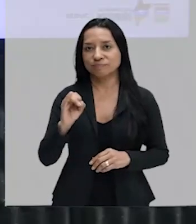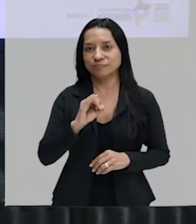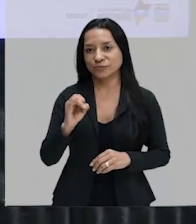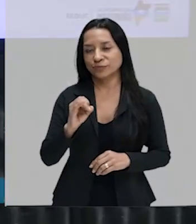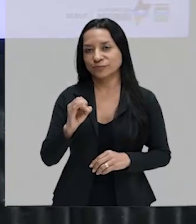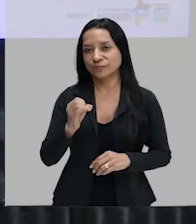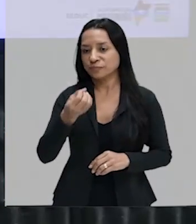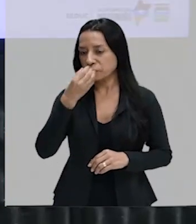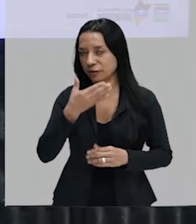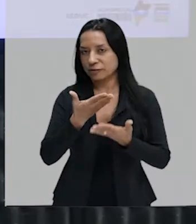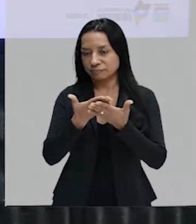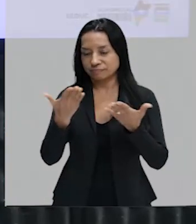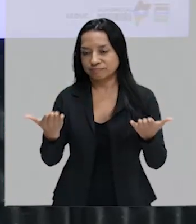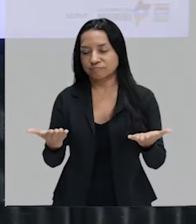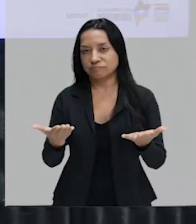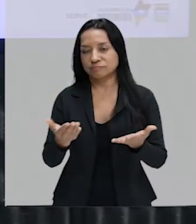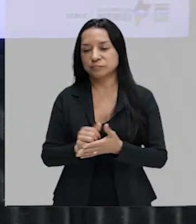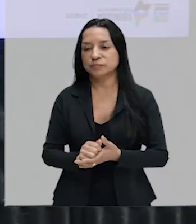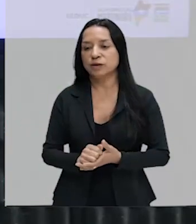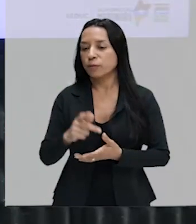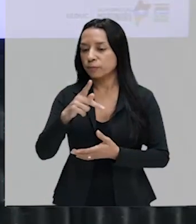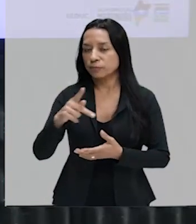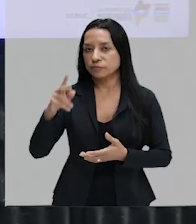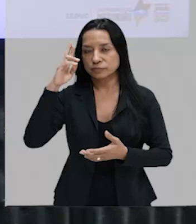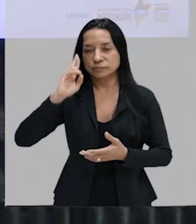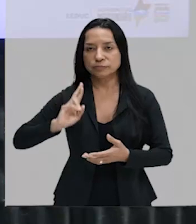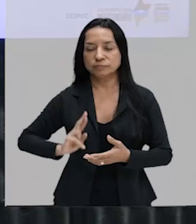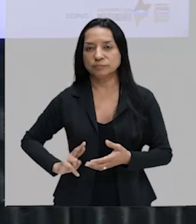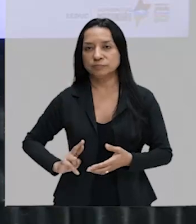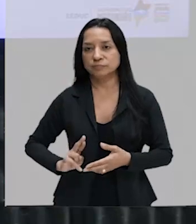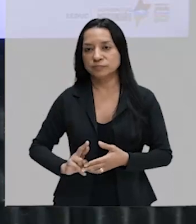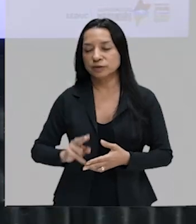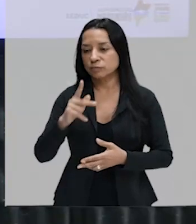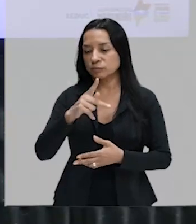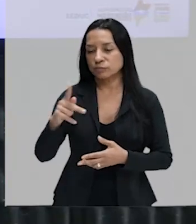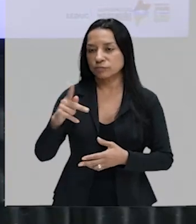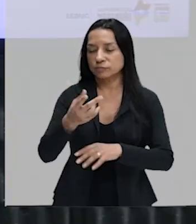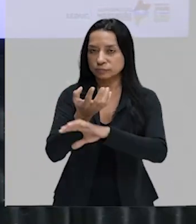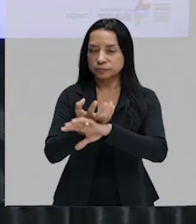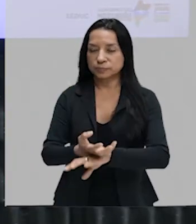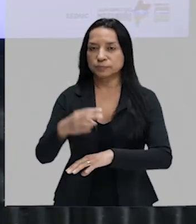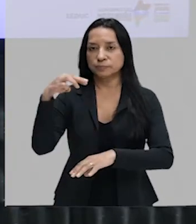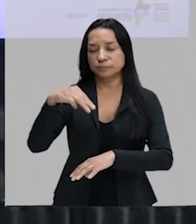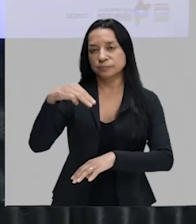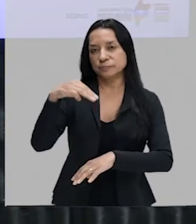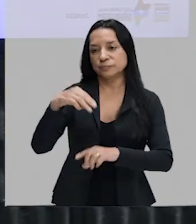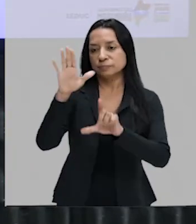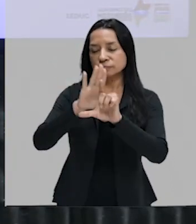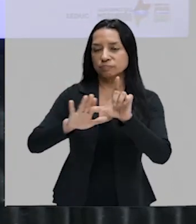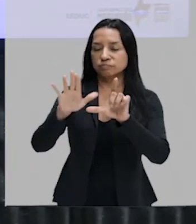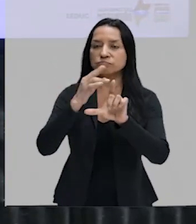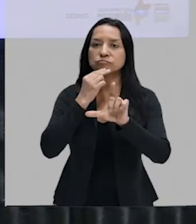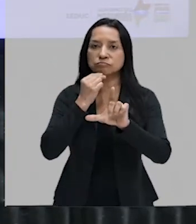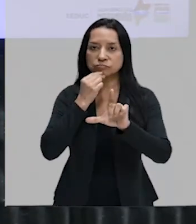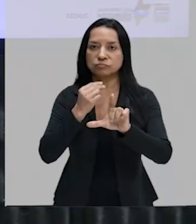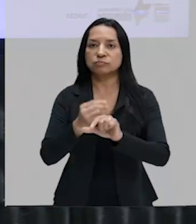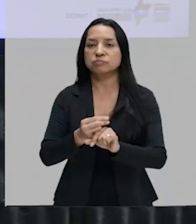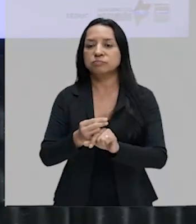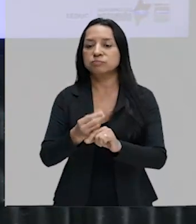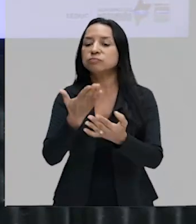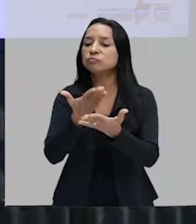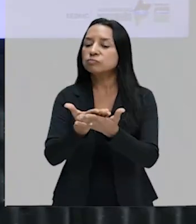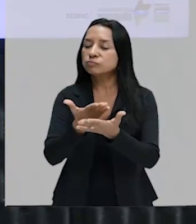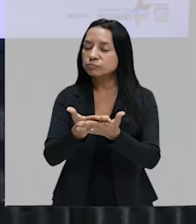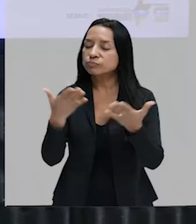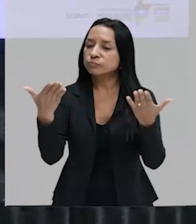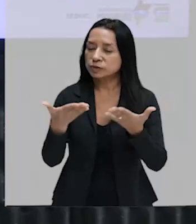meus amores, tudo bem com vocês? Eu sou a professora Renata Fex, sou a professora de matemática da plataforma Gonçalves Dias e, nesta aula